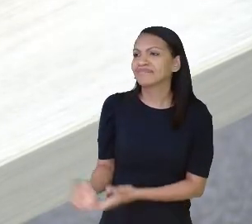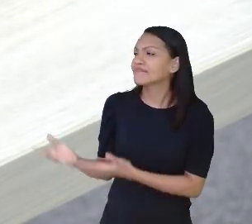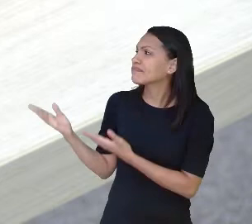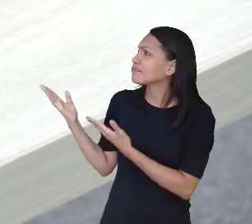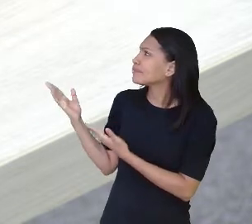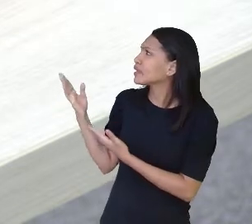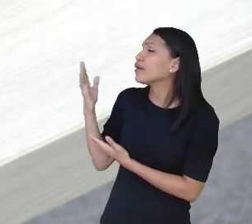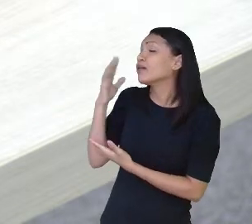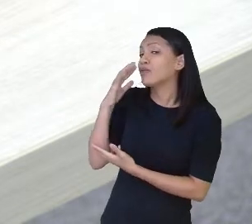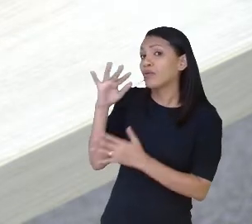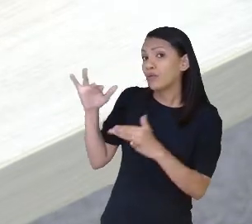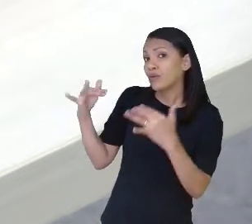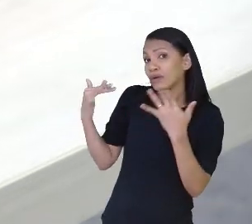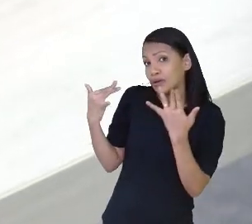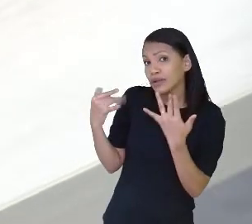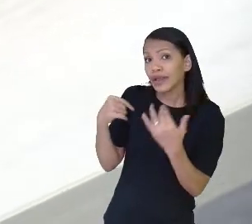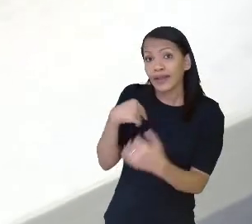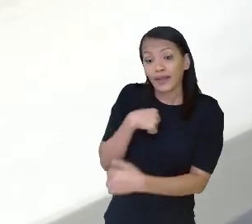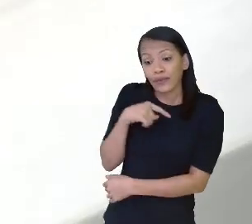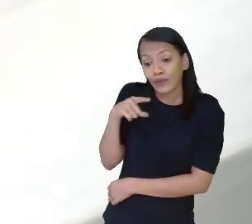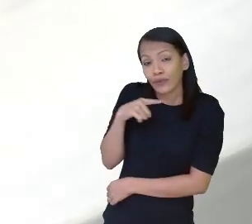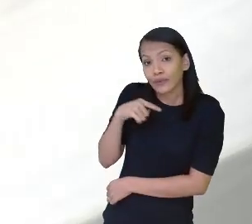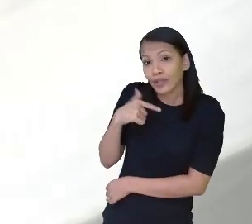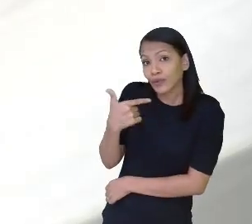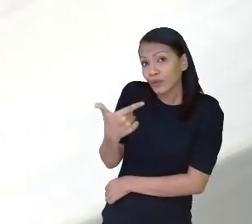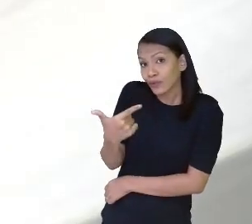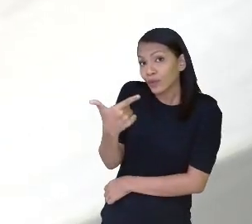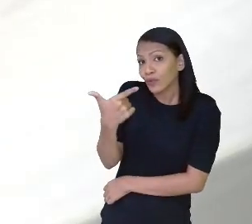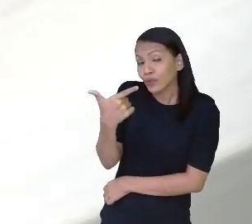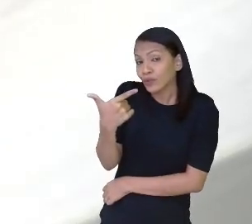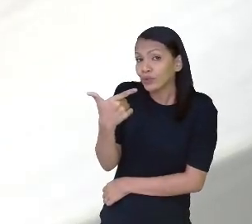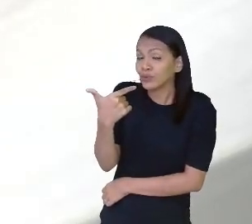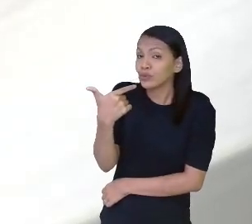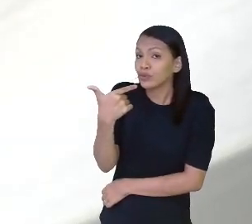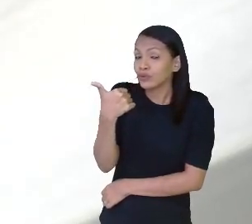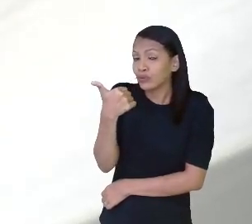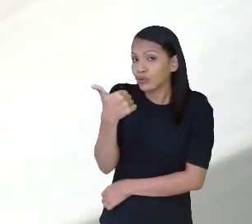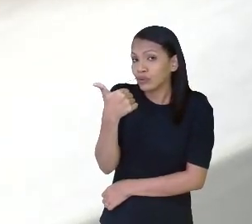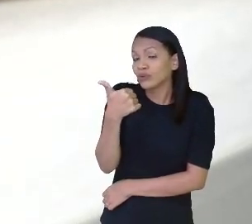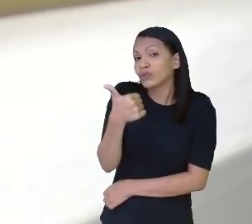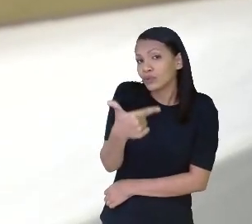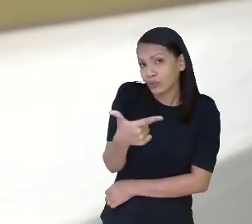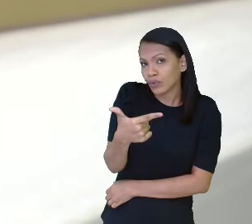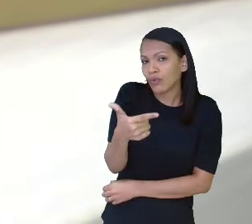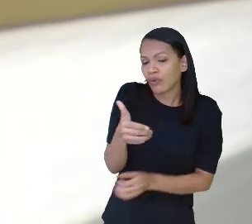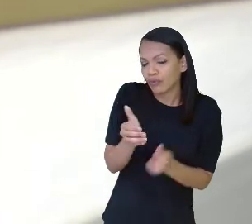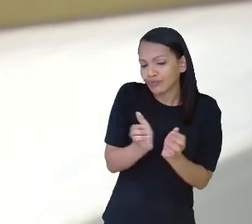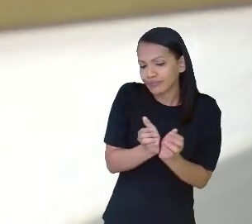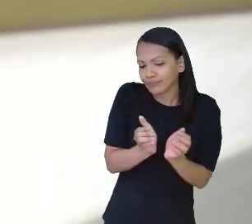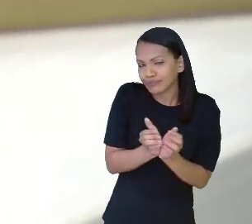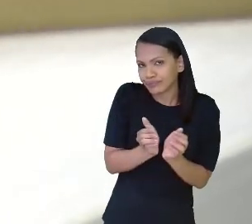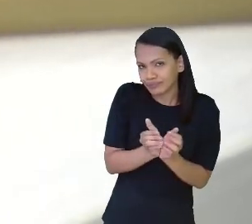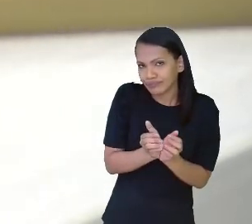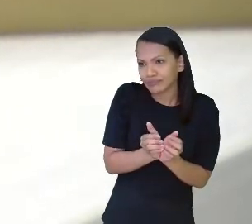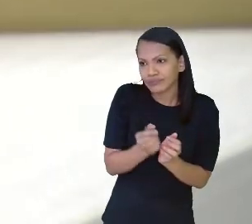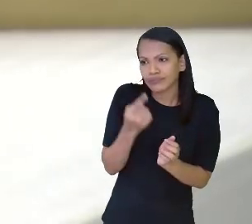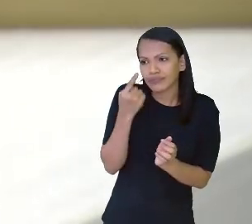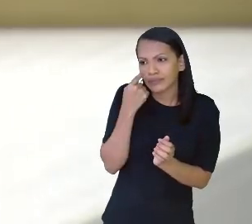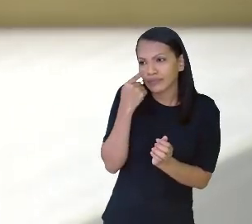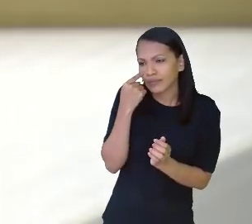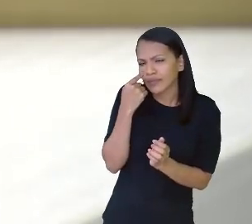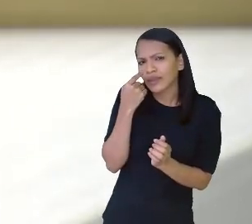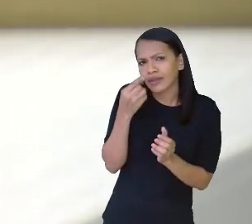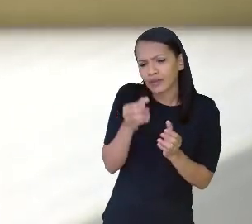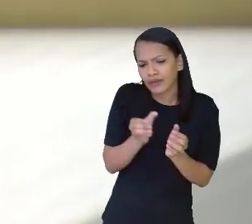Presta atenção. Eu tenho 12 casinhas. Deixa eu botar mais pra frente. Olha